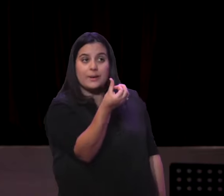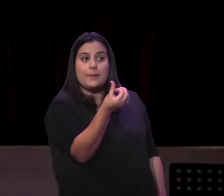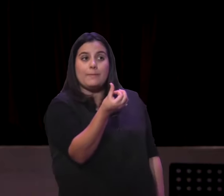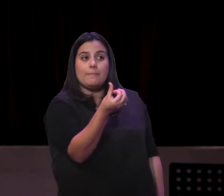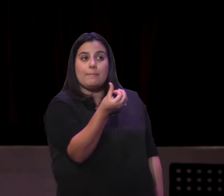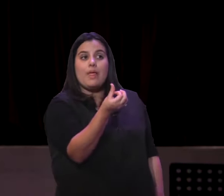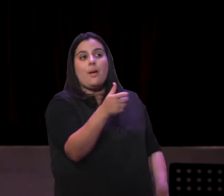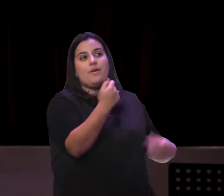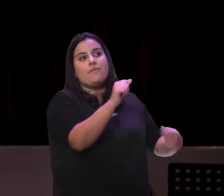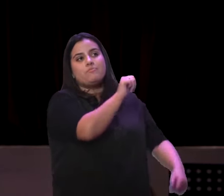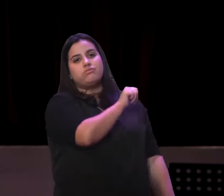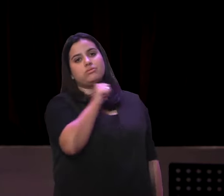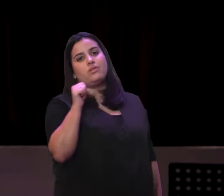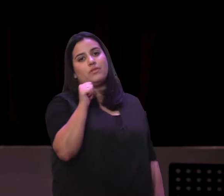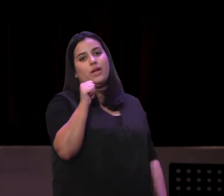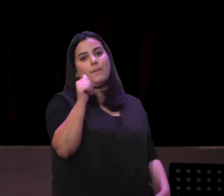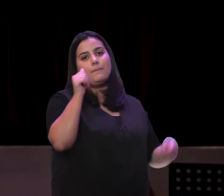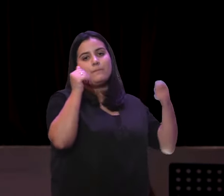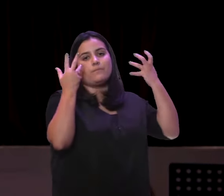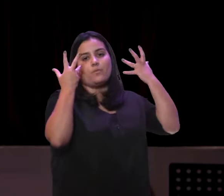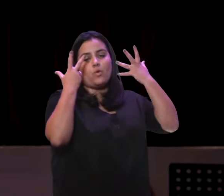eles sacrificavam um animal.